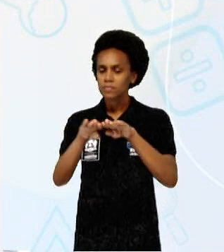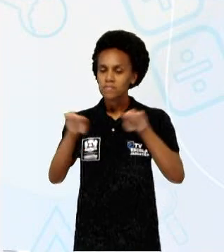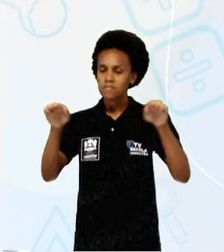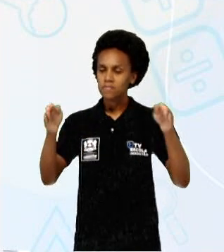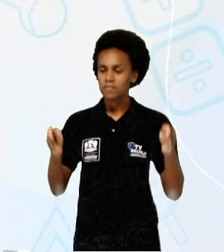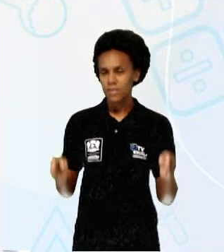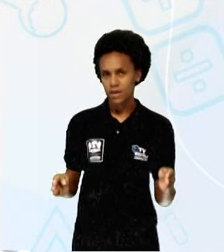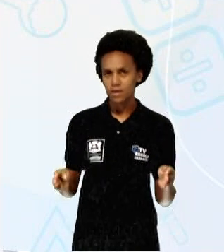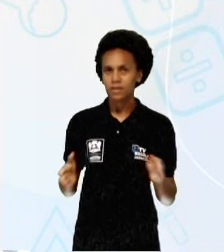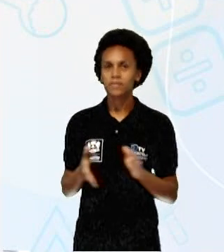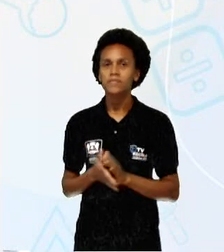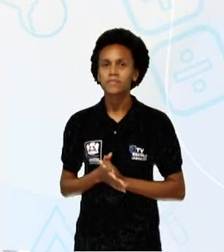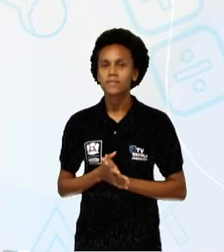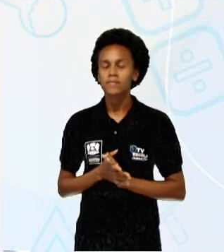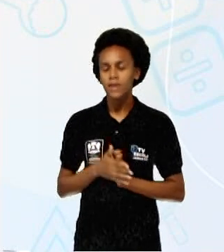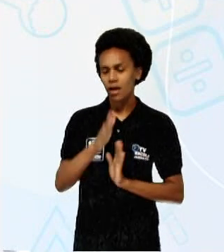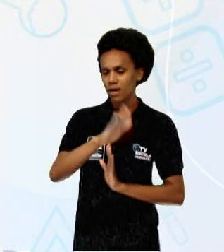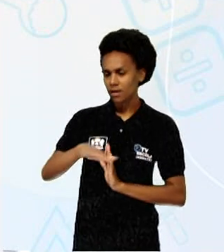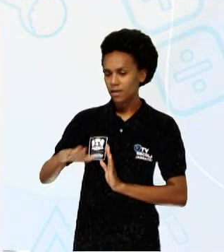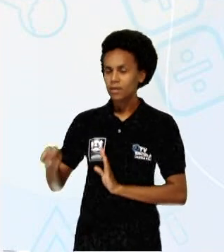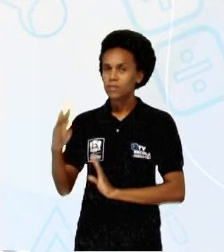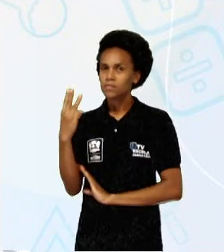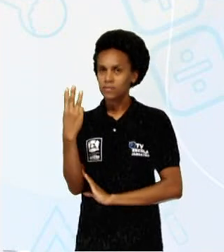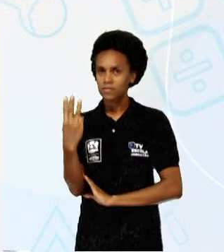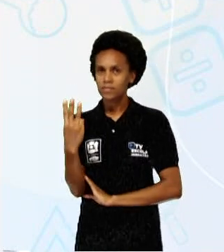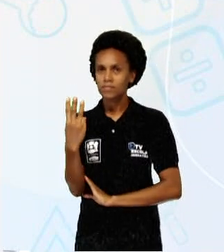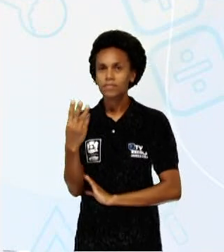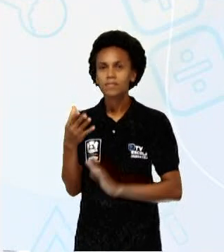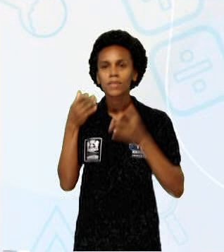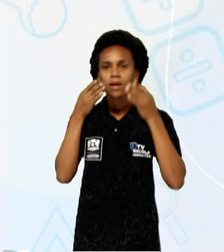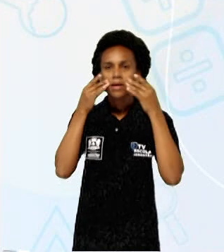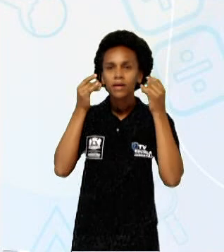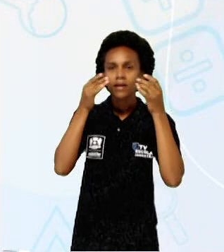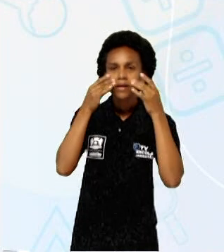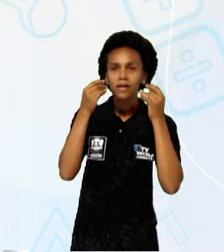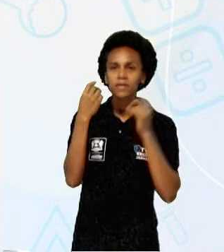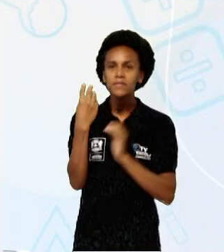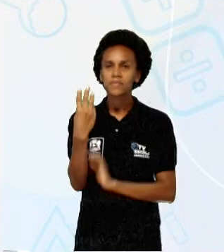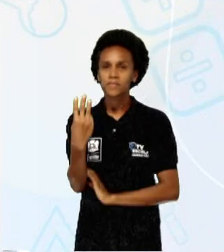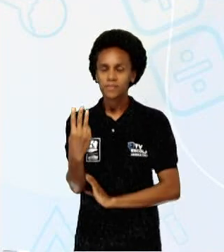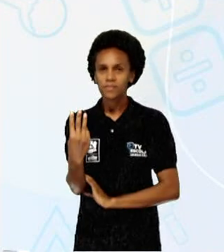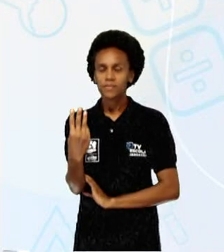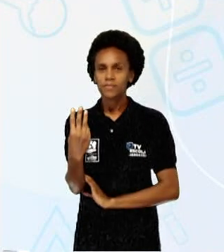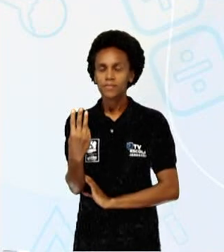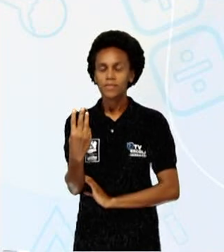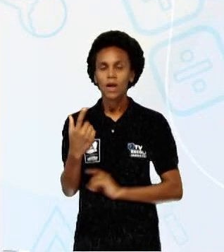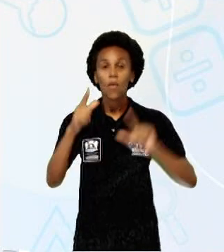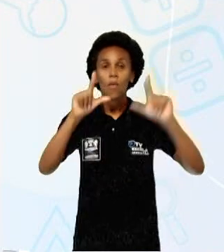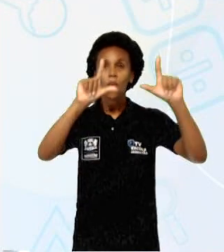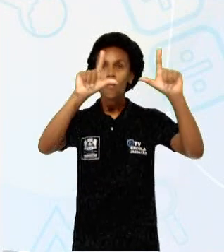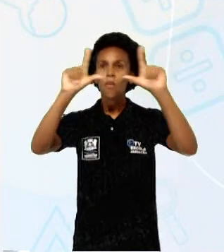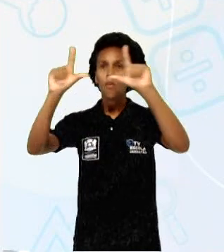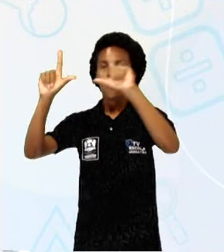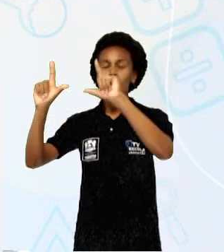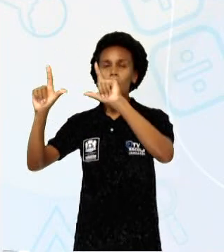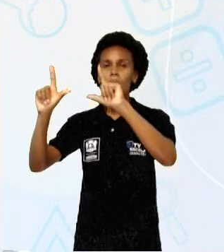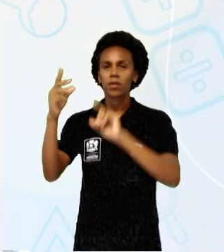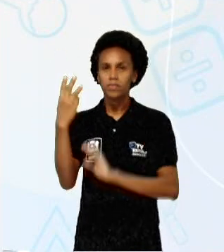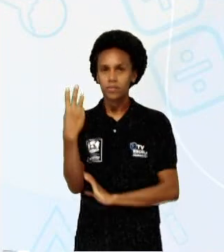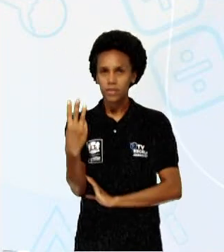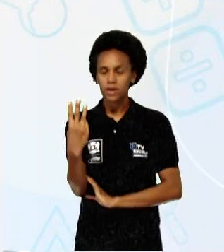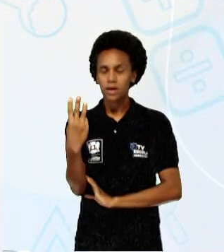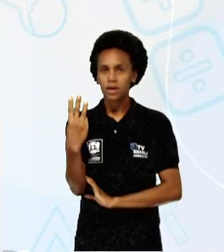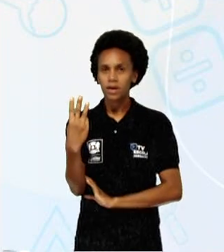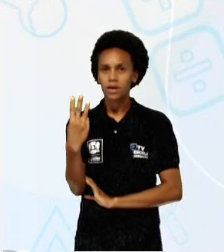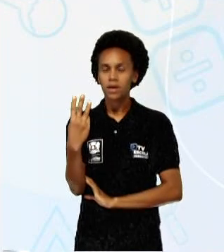crianças tô vendo três gatinhos vejo três quadros e um relógio